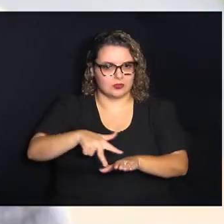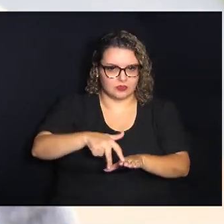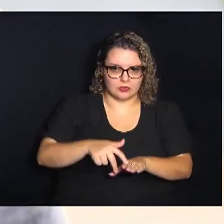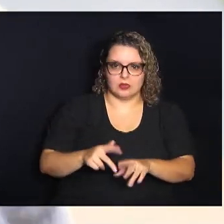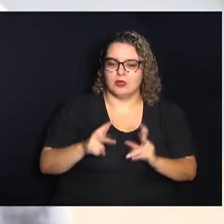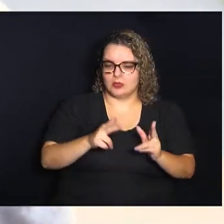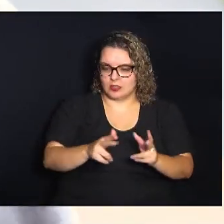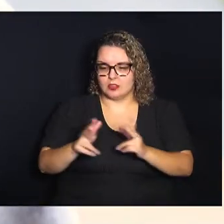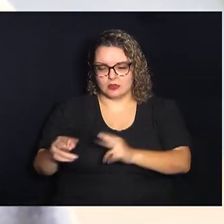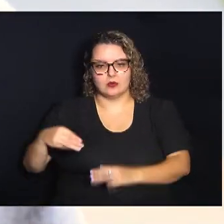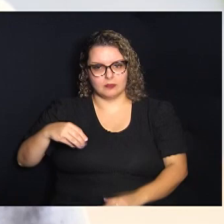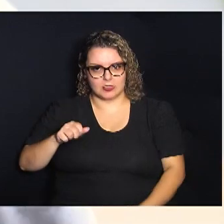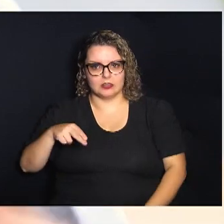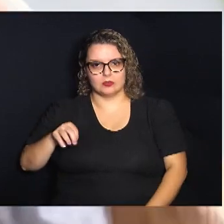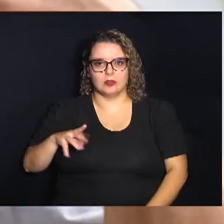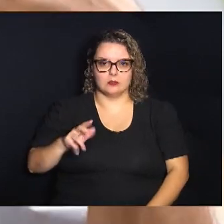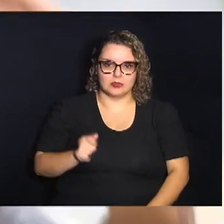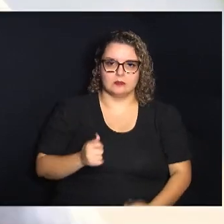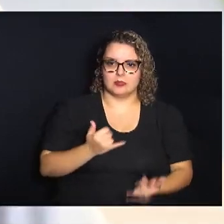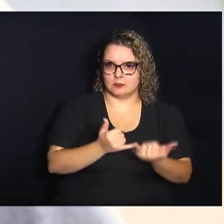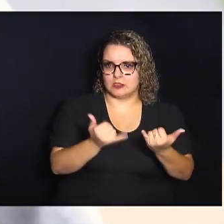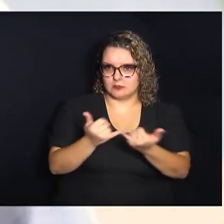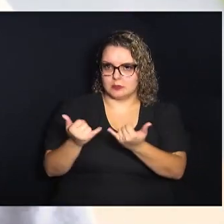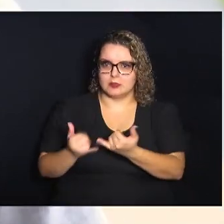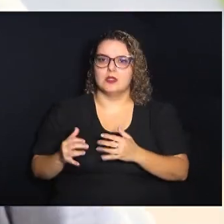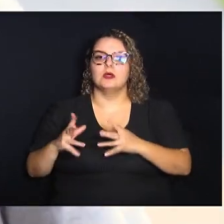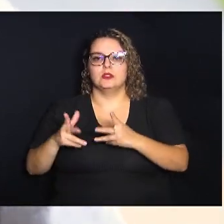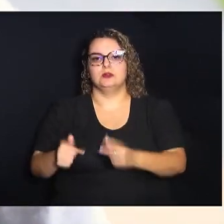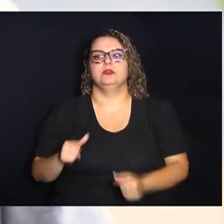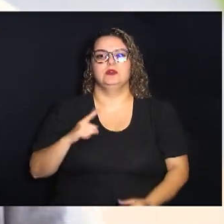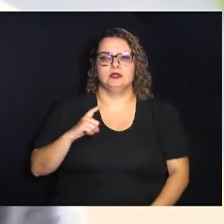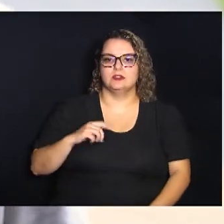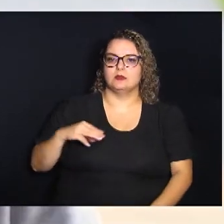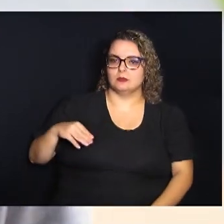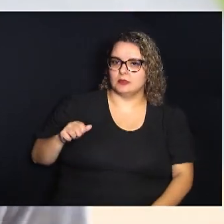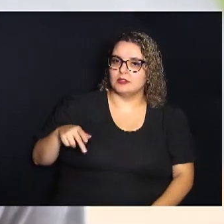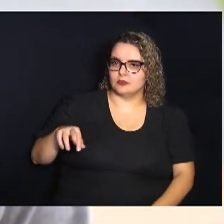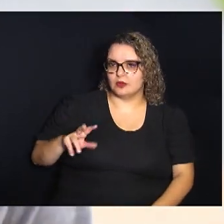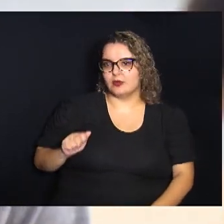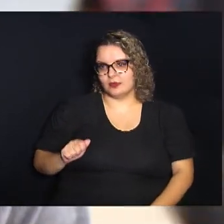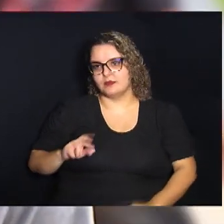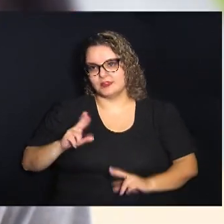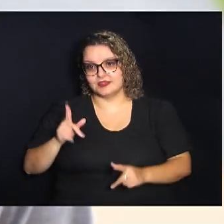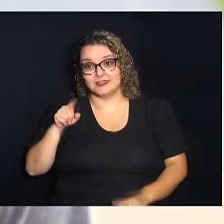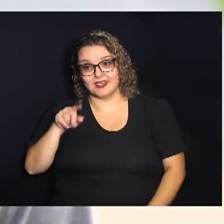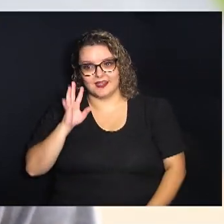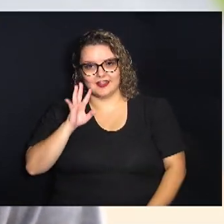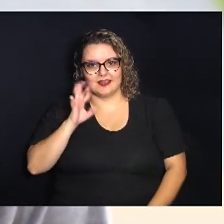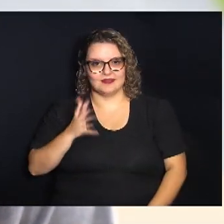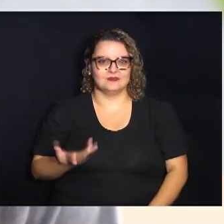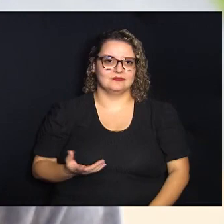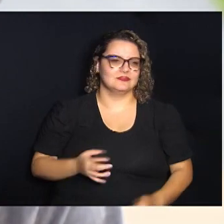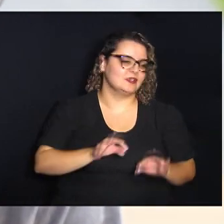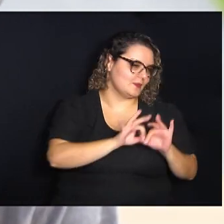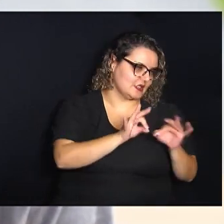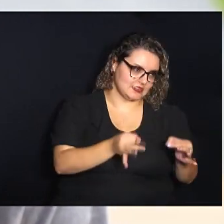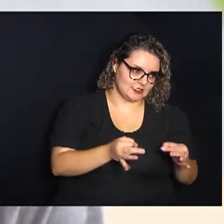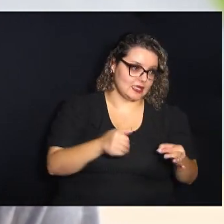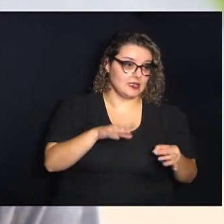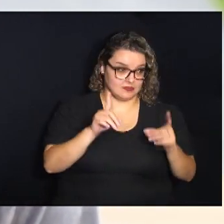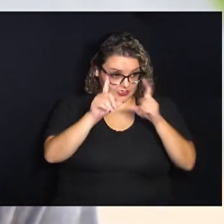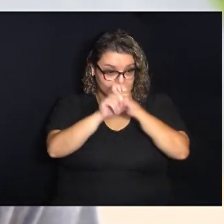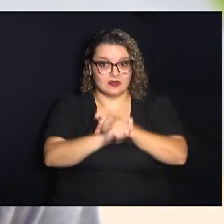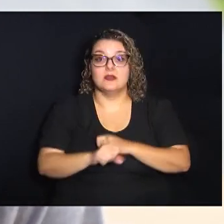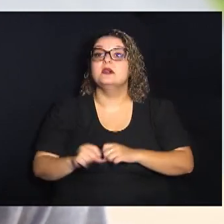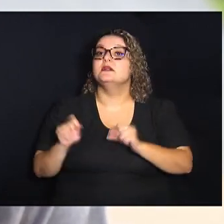mesmas manobras, semelhantes manobras, mas todos têm uma manobra diferente, sabe? Isso é bem legal. E tem desde as mais simples para as mais complexas,